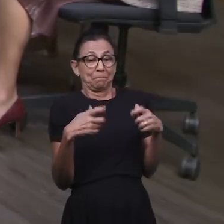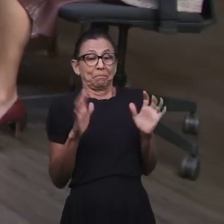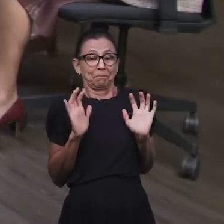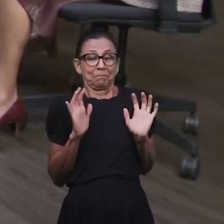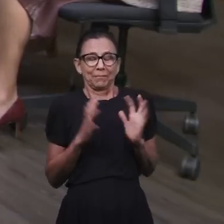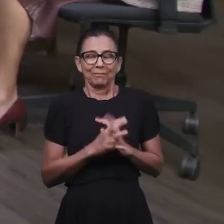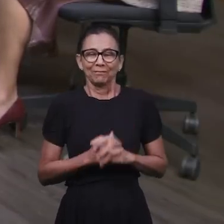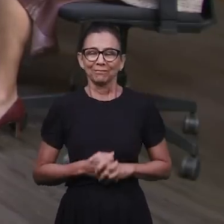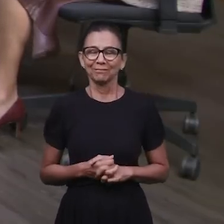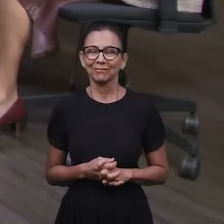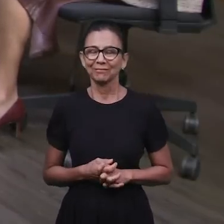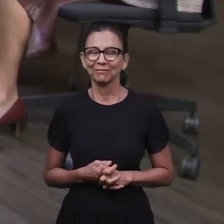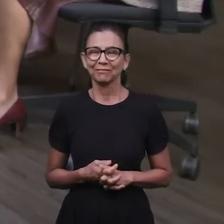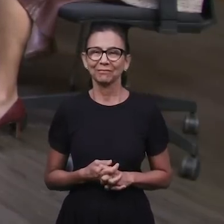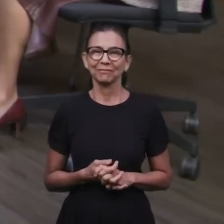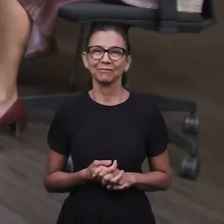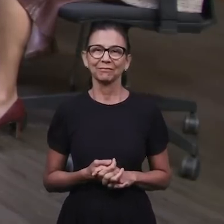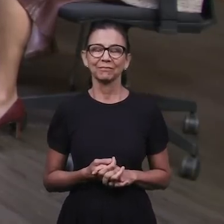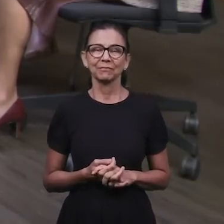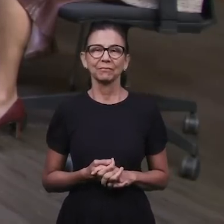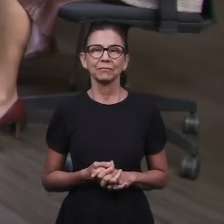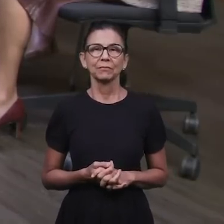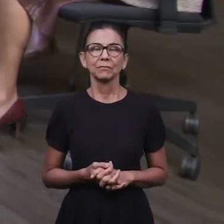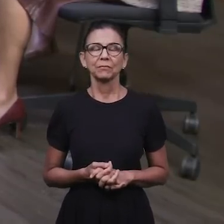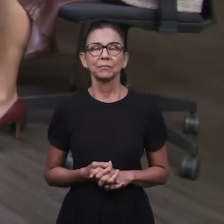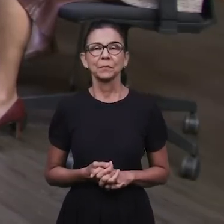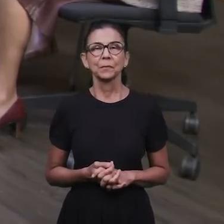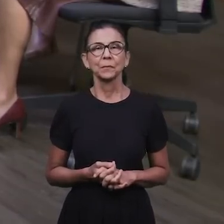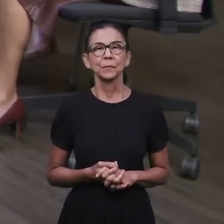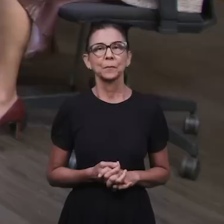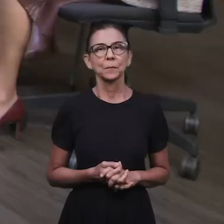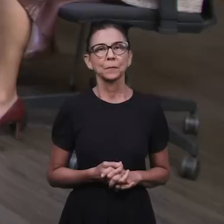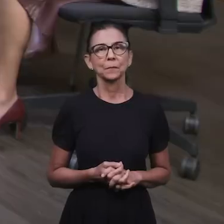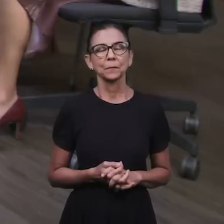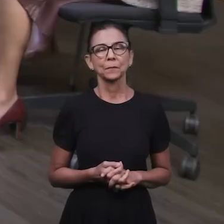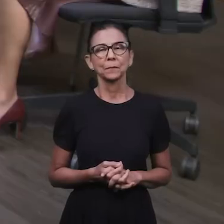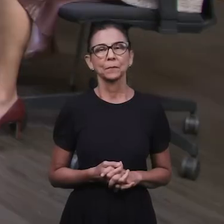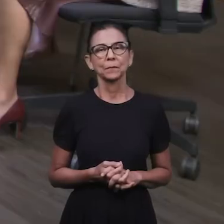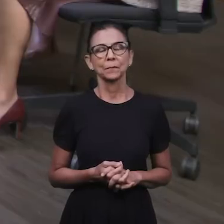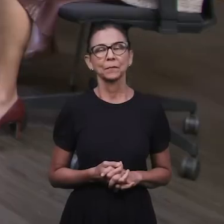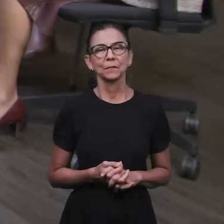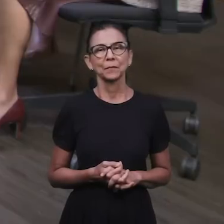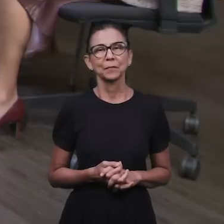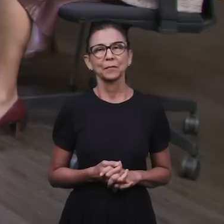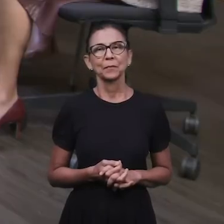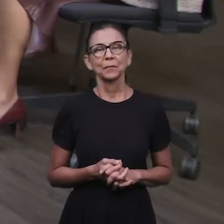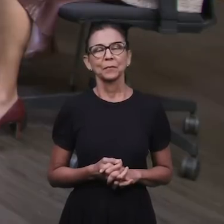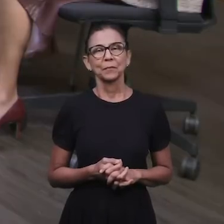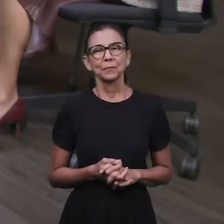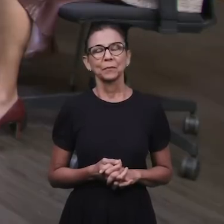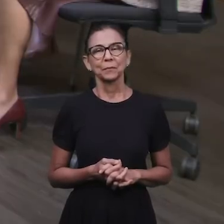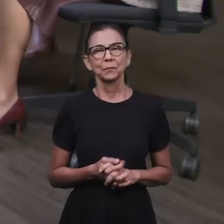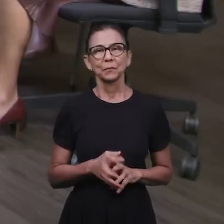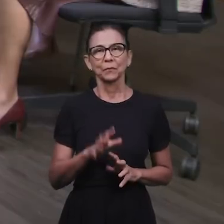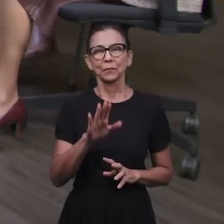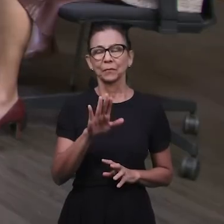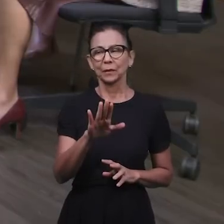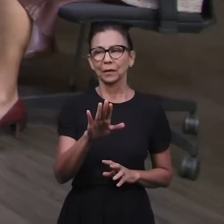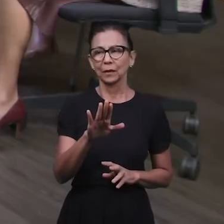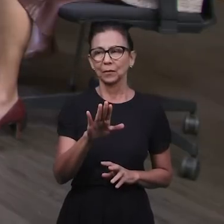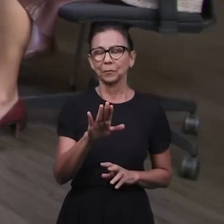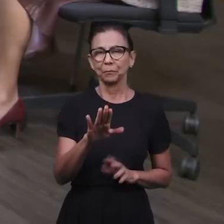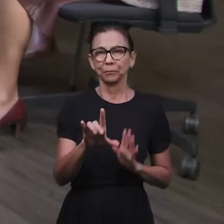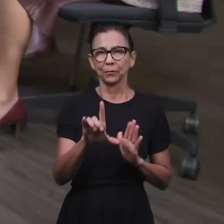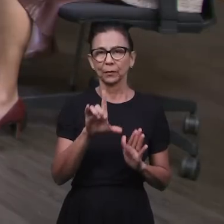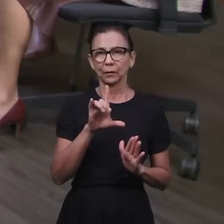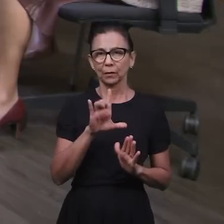aqui algumas poucas considerações finais da minha parte. Deixa eu chamar uma mensagem ainda